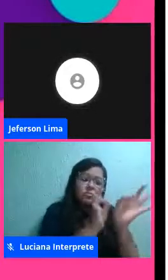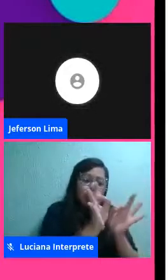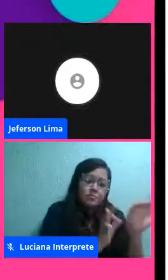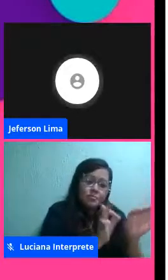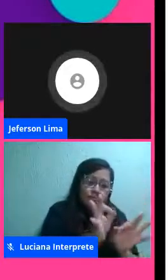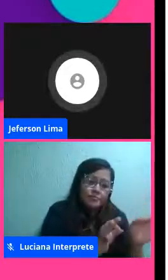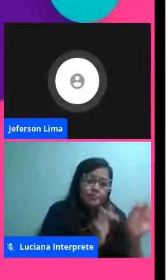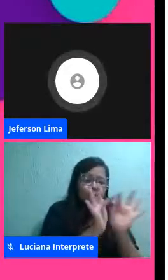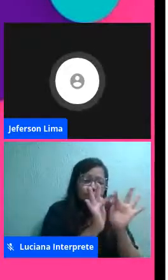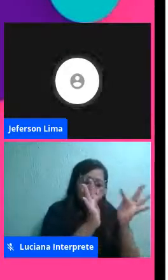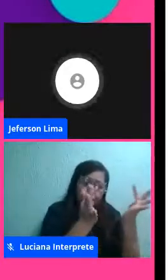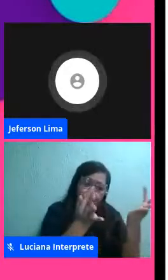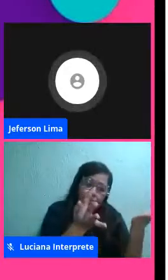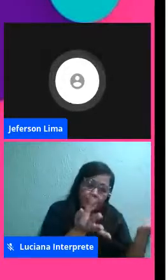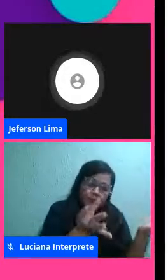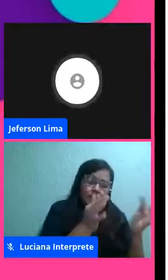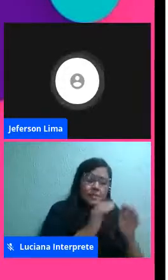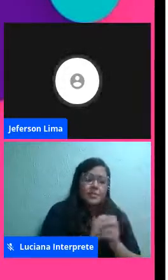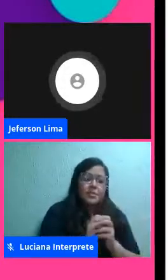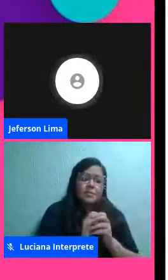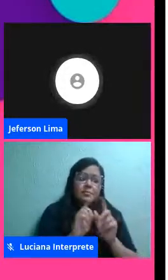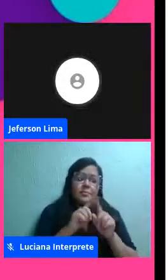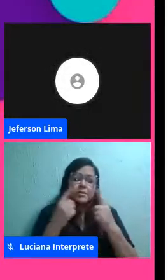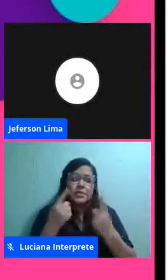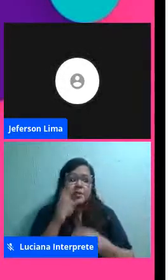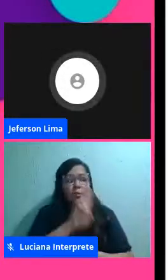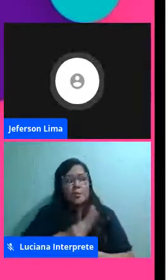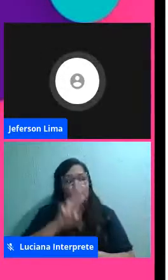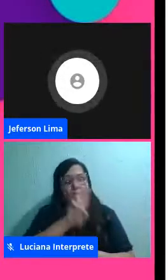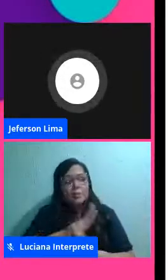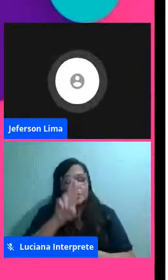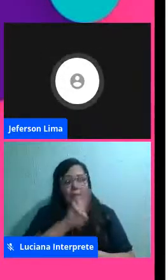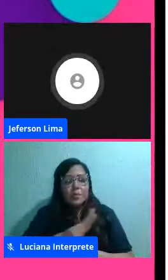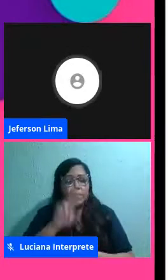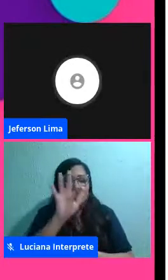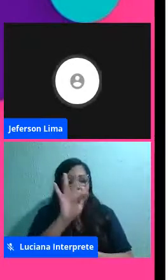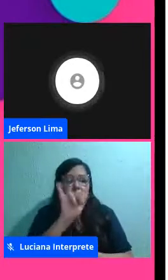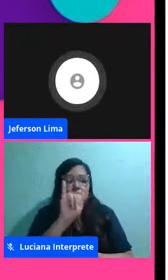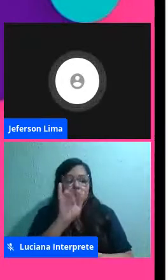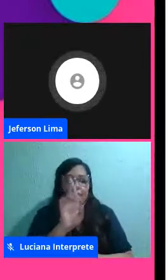vai. Se eu falar para vocês que utilizando Firebase Deploy, a gente libera essa